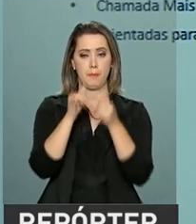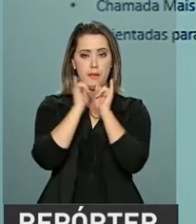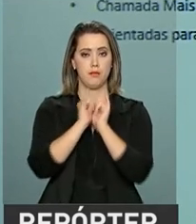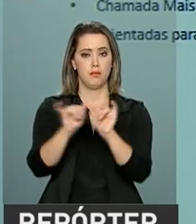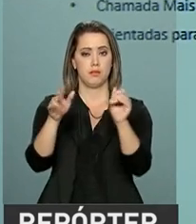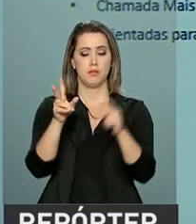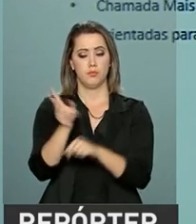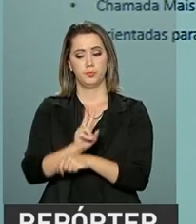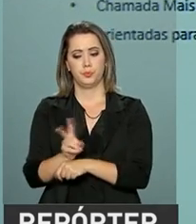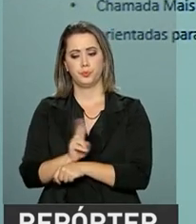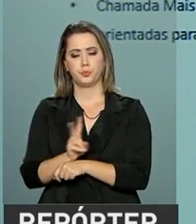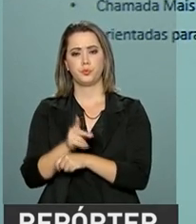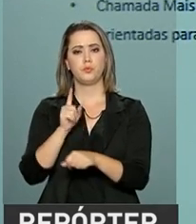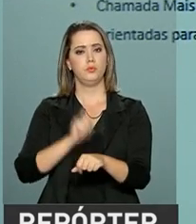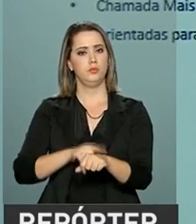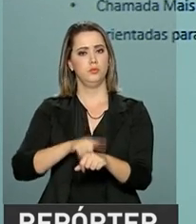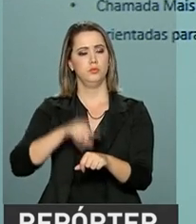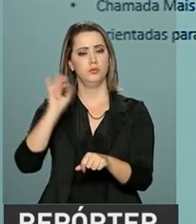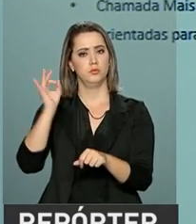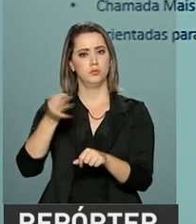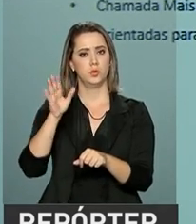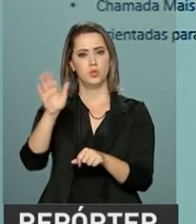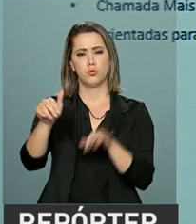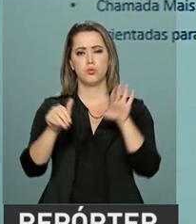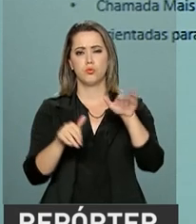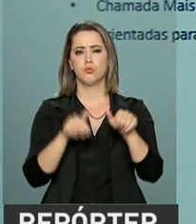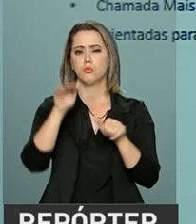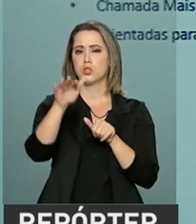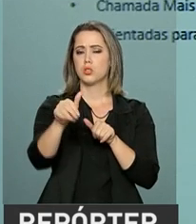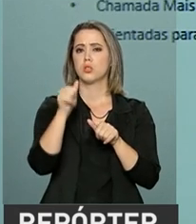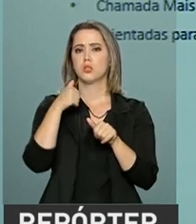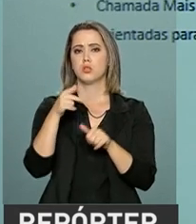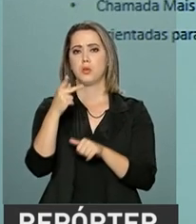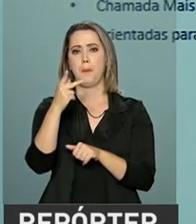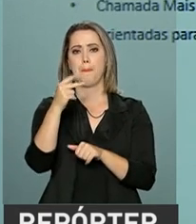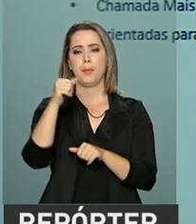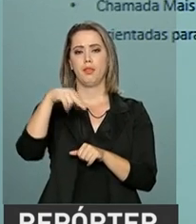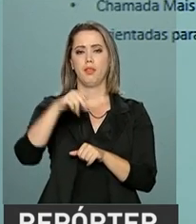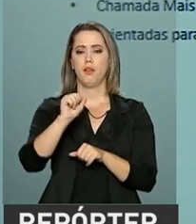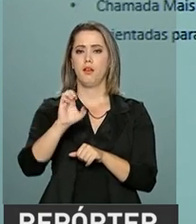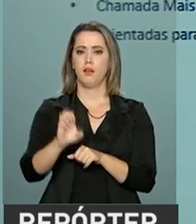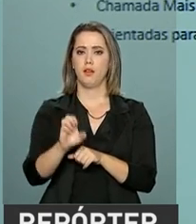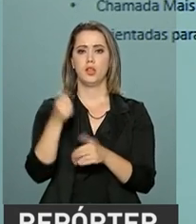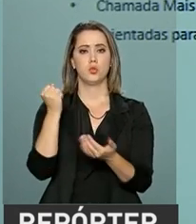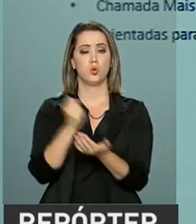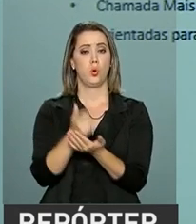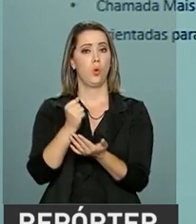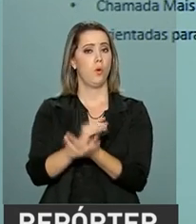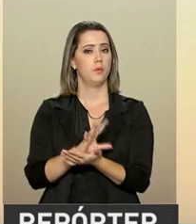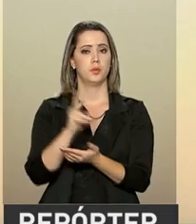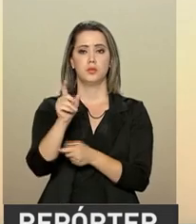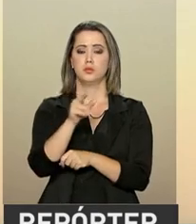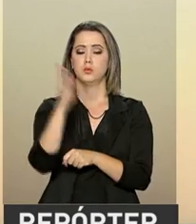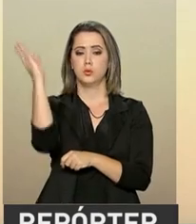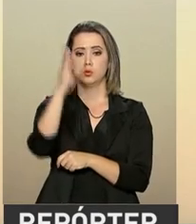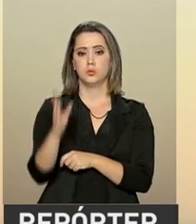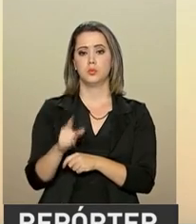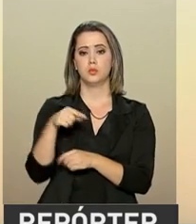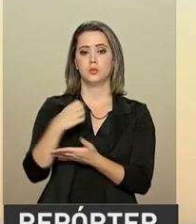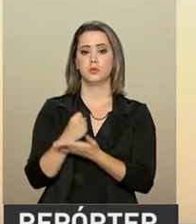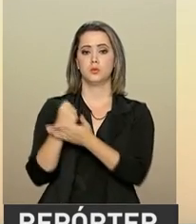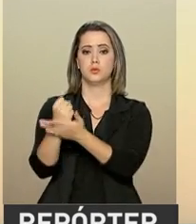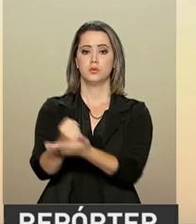de monitoramento em tempo real de chamadas públicas do penai e compras públicas em todo o Brasil